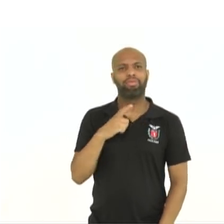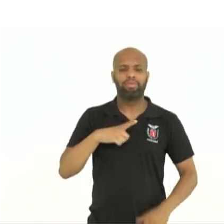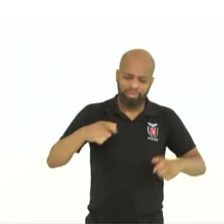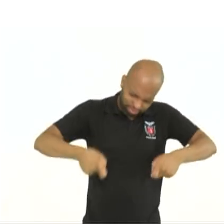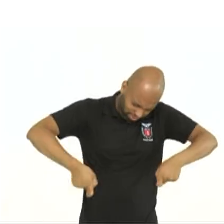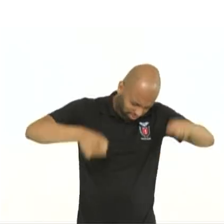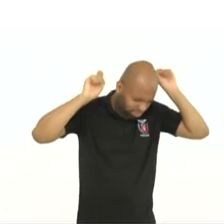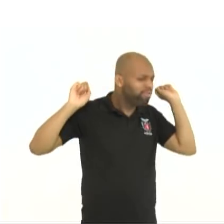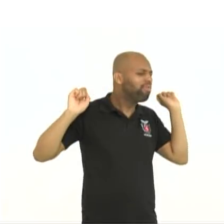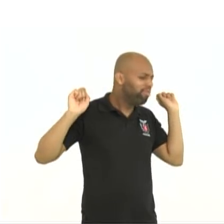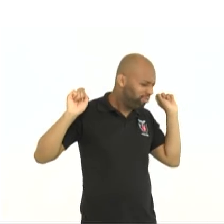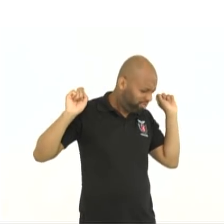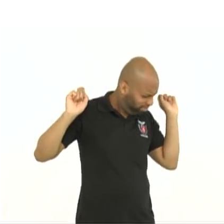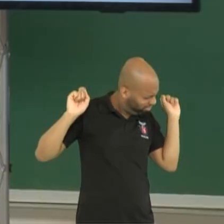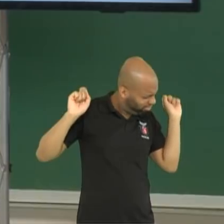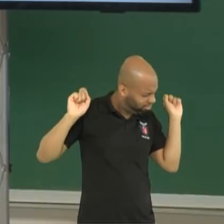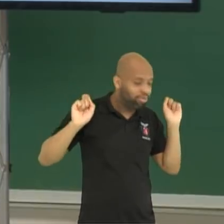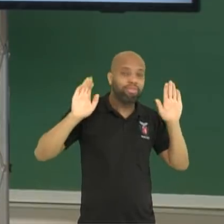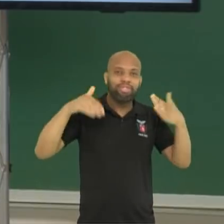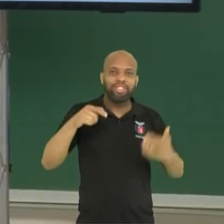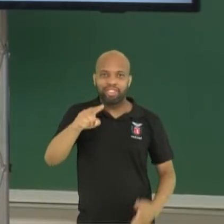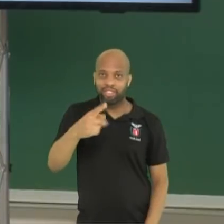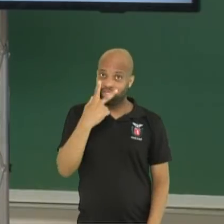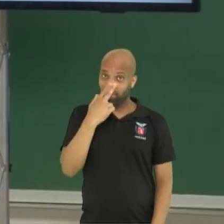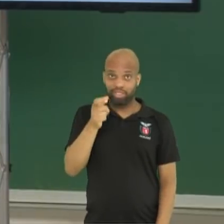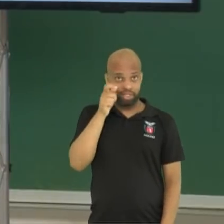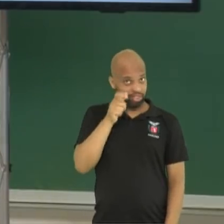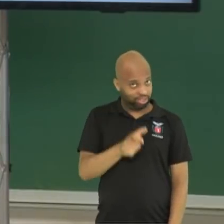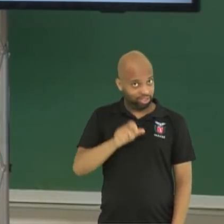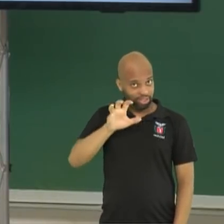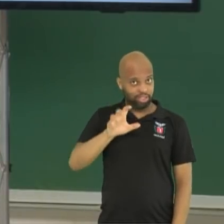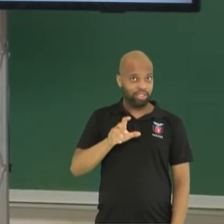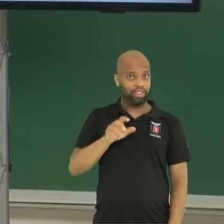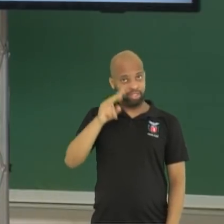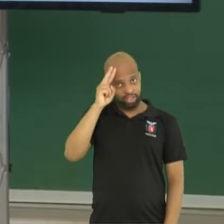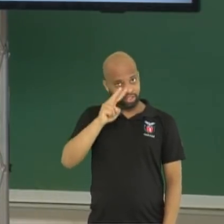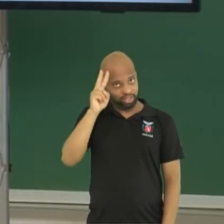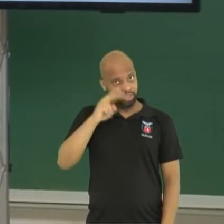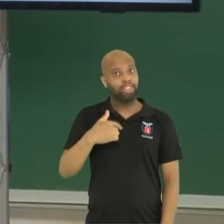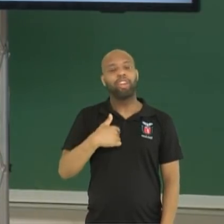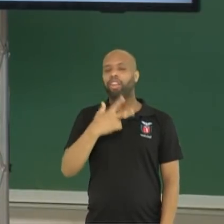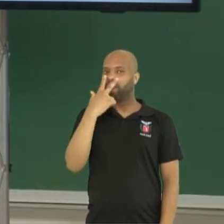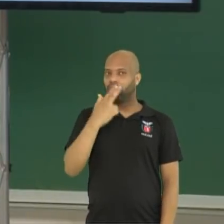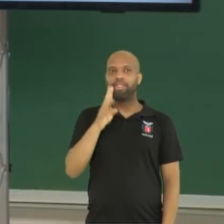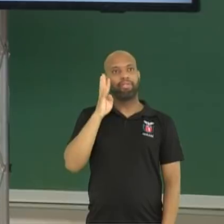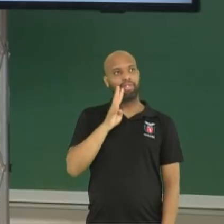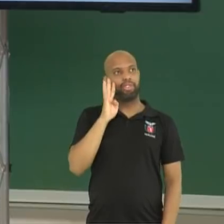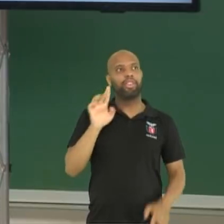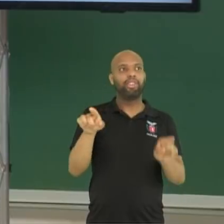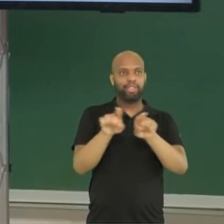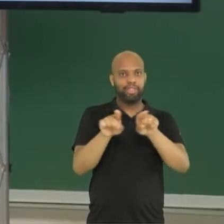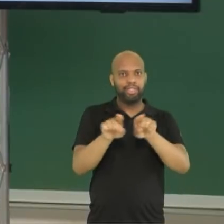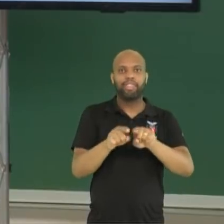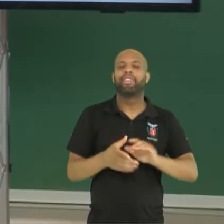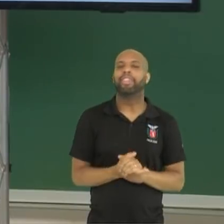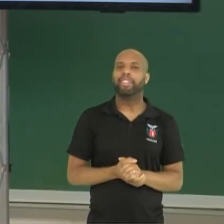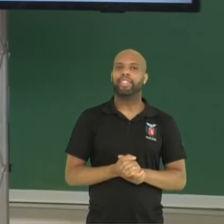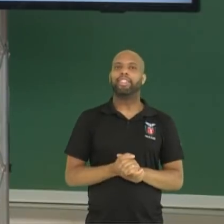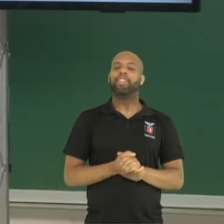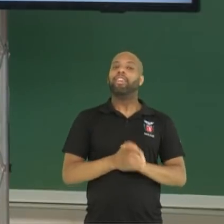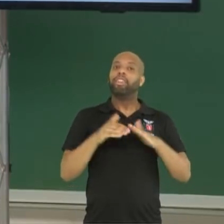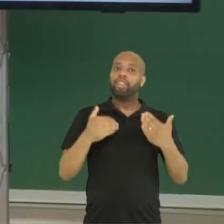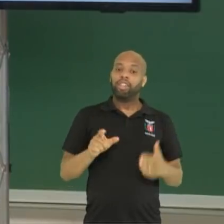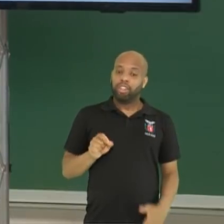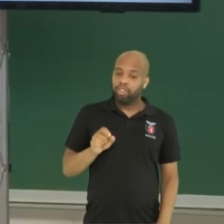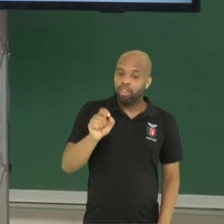um cobertor. E aí, acharam interessante esse conto, pessoal? Eu achei muito interessante, né? Então, como